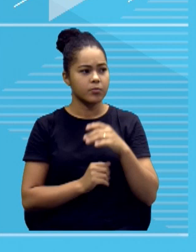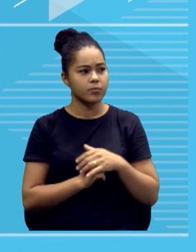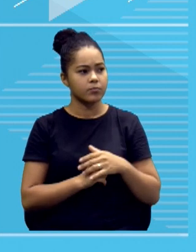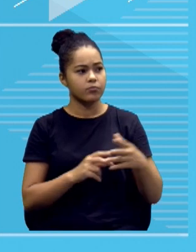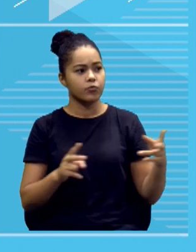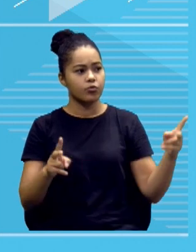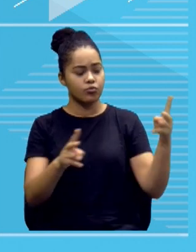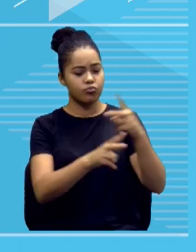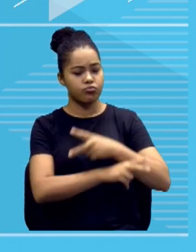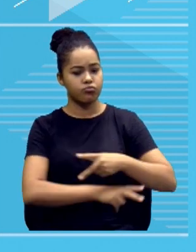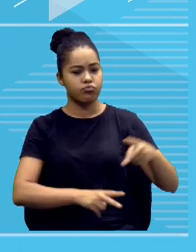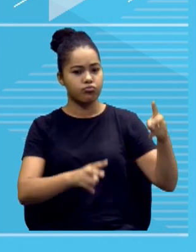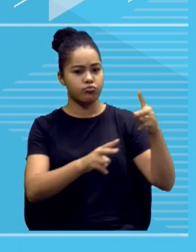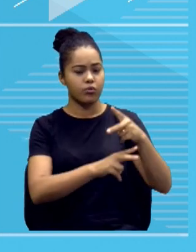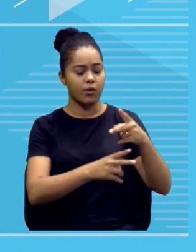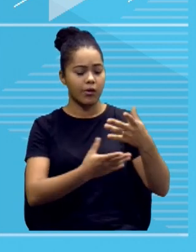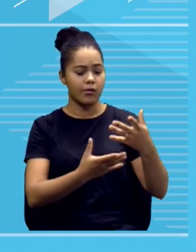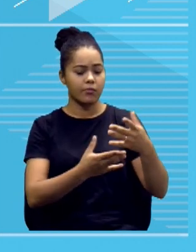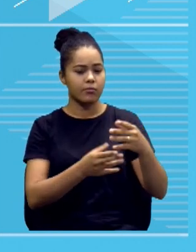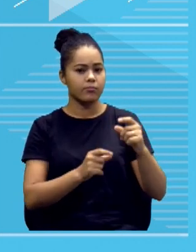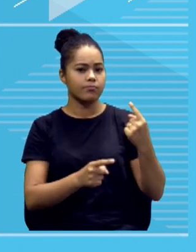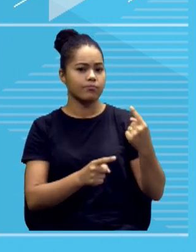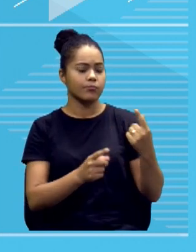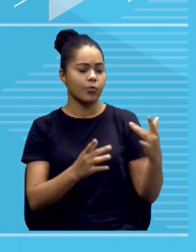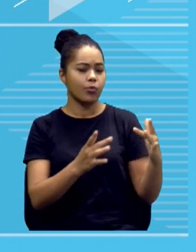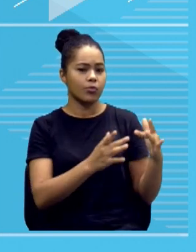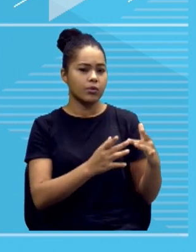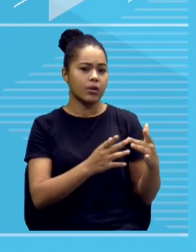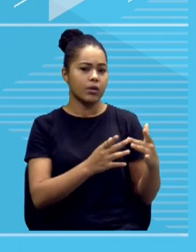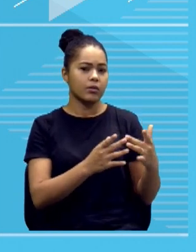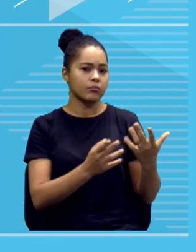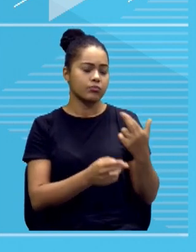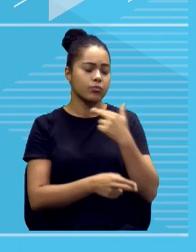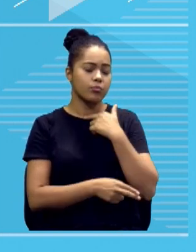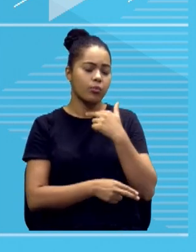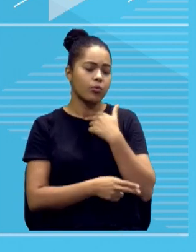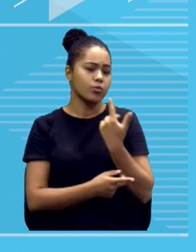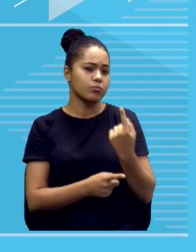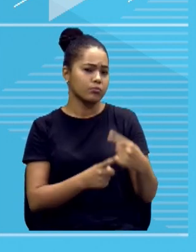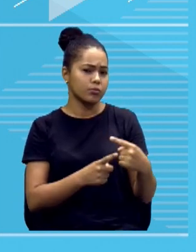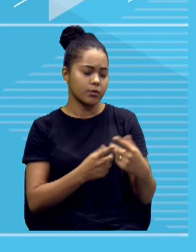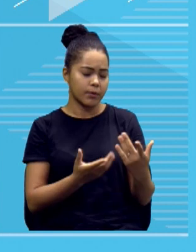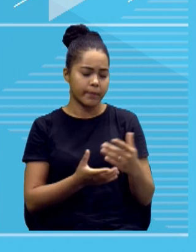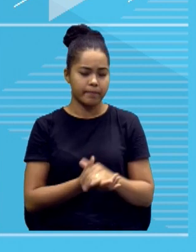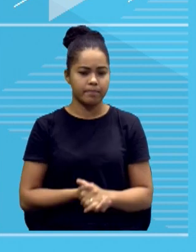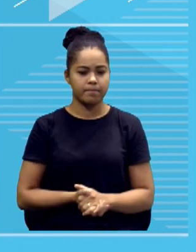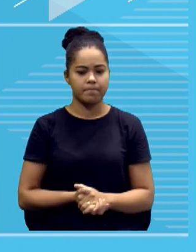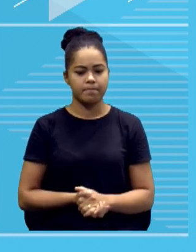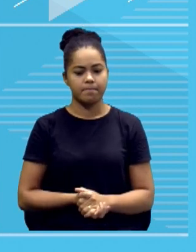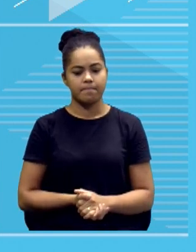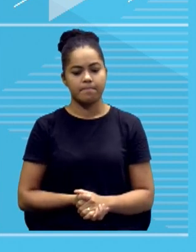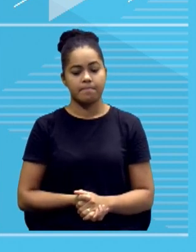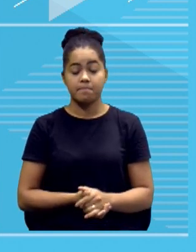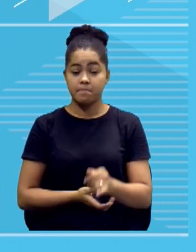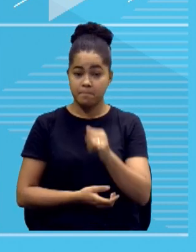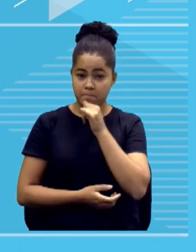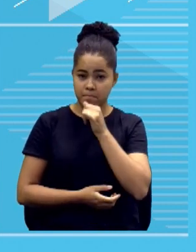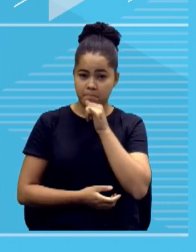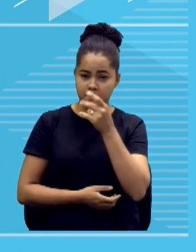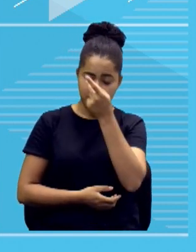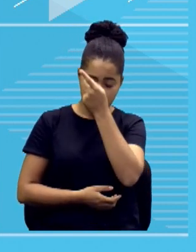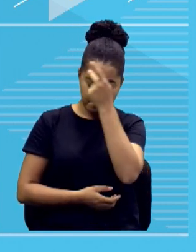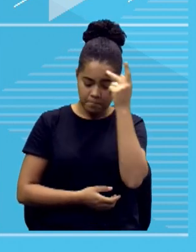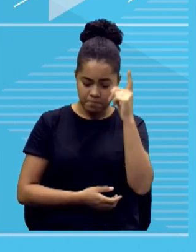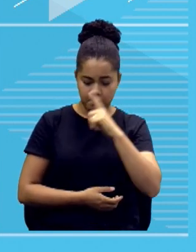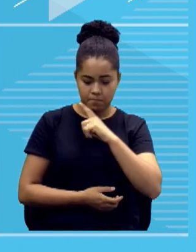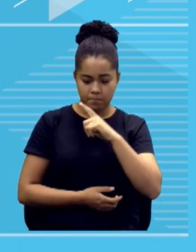Por quê? A parte interna da bateria. Já viram alguns casos na vida de vocês, ou então já ouviram falar, da pessoa ter um celular e a bateria